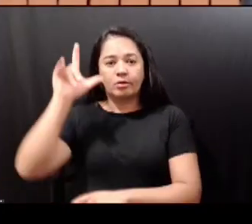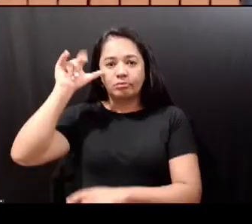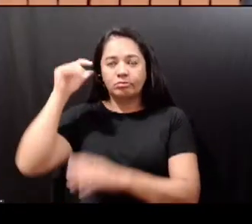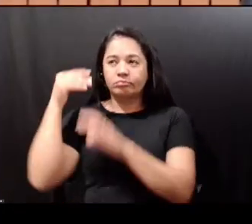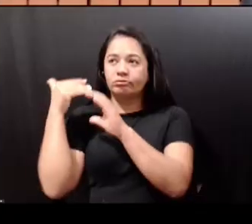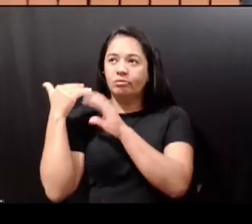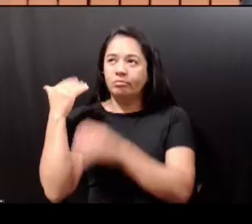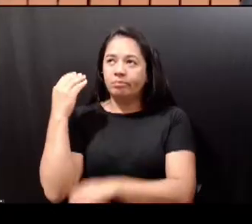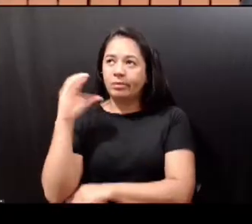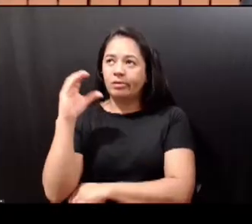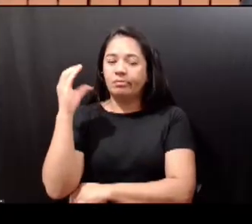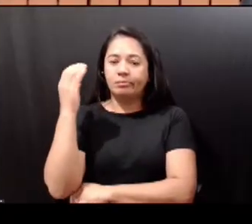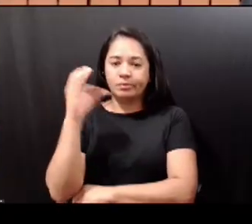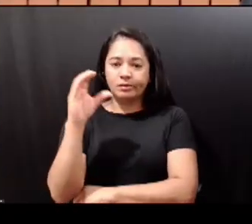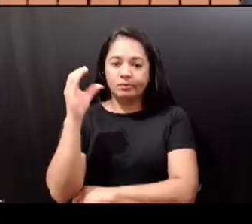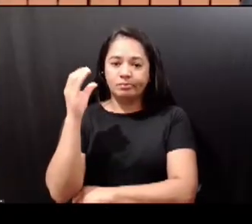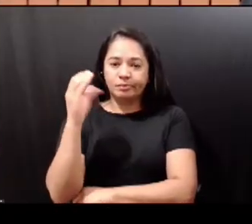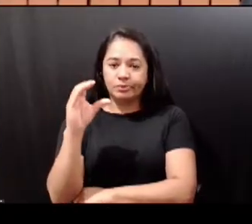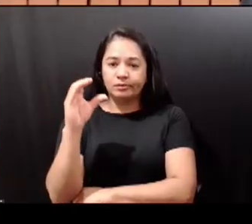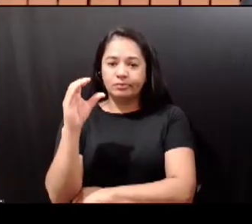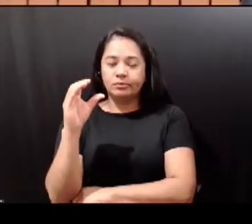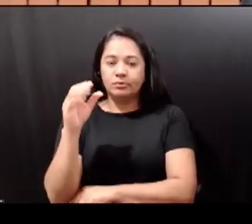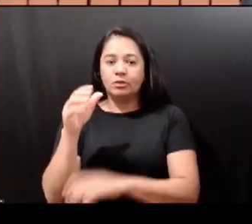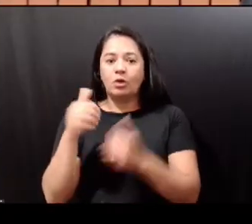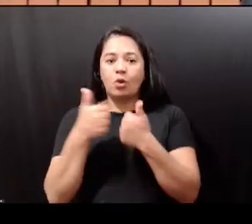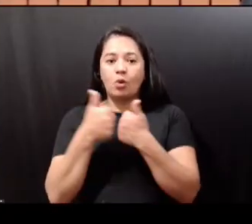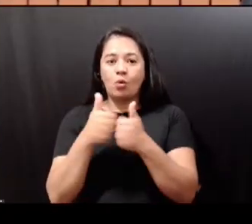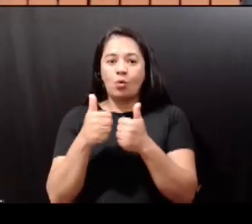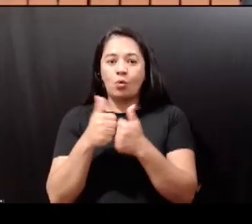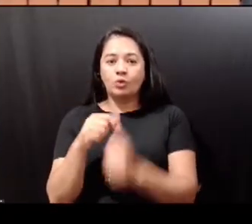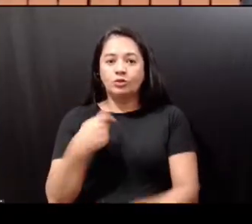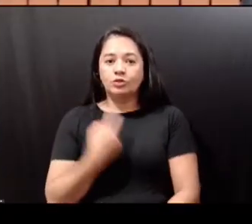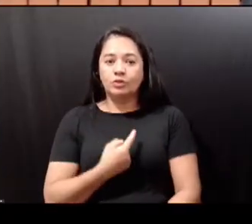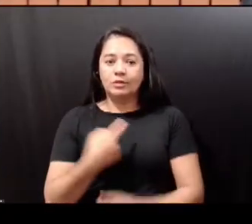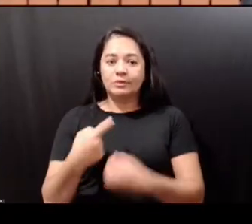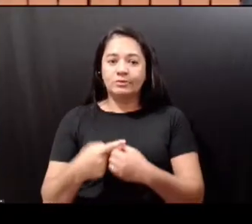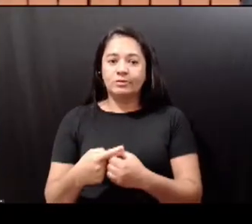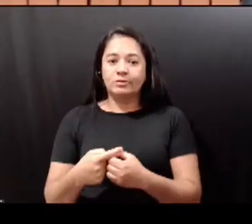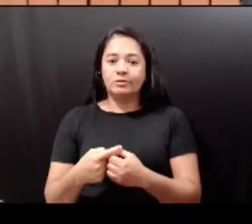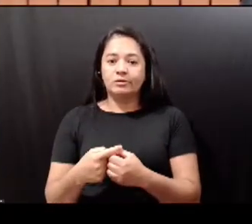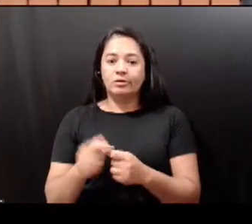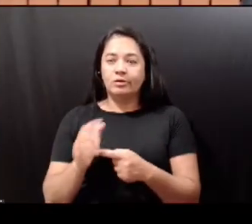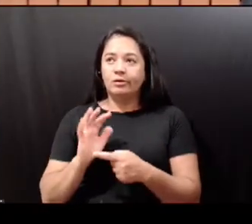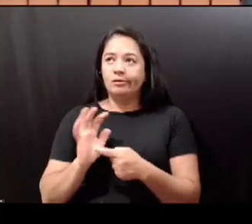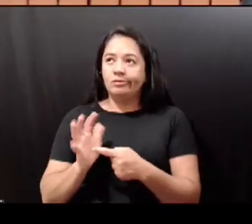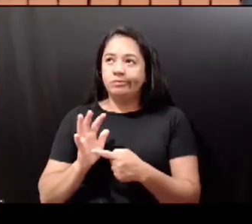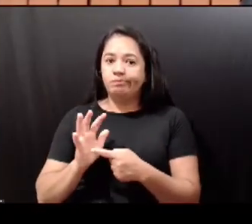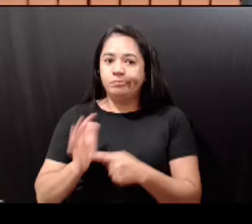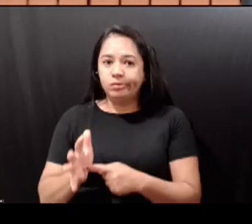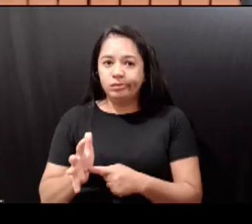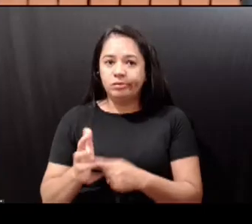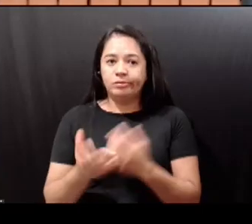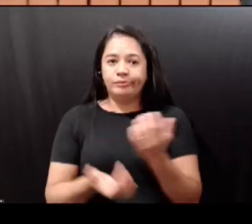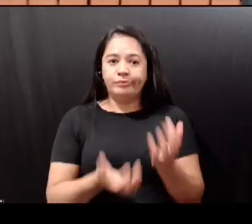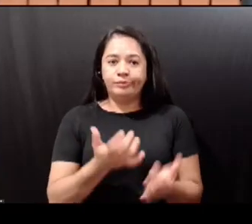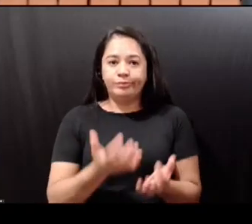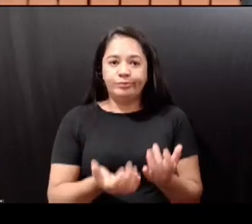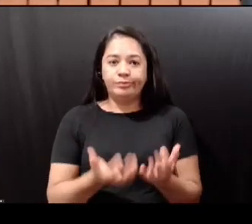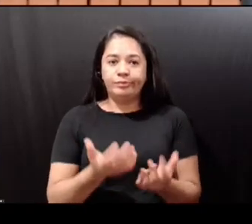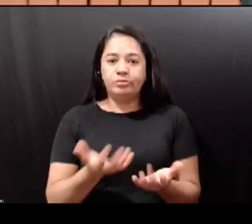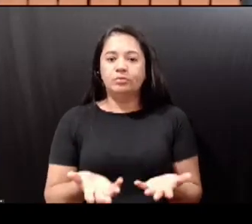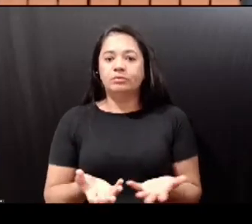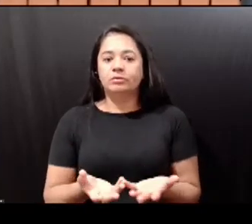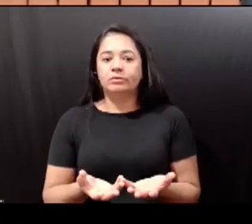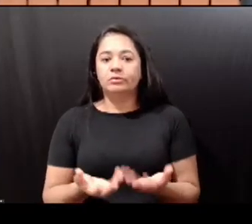Benelima, ônibus da nossa cidade quebrando, pegando fogo, com mau